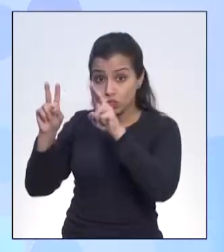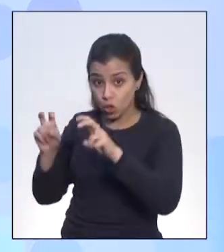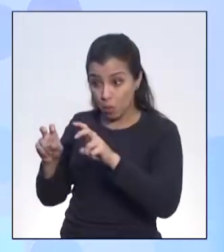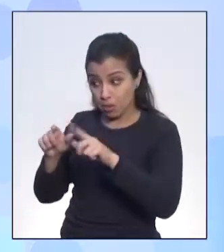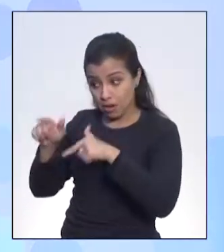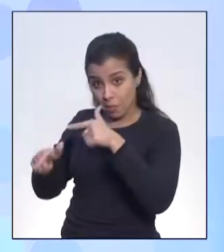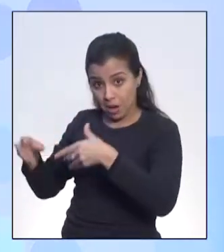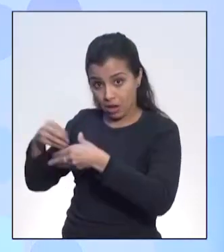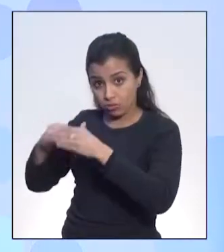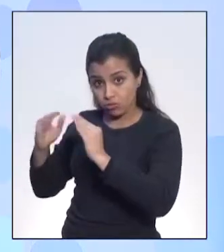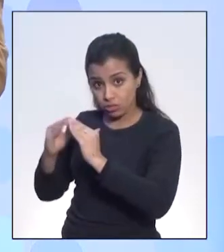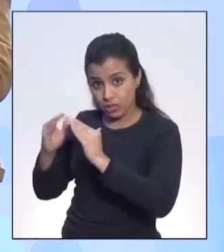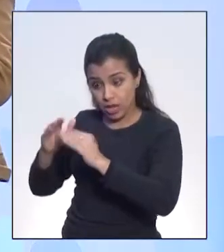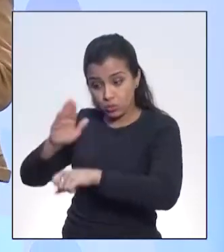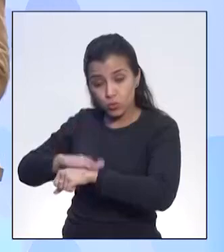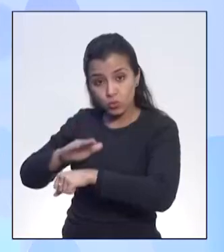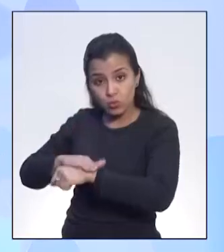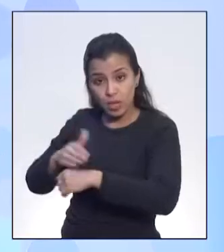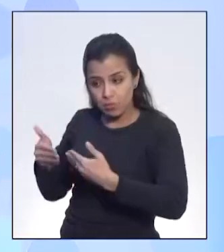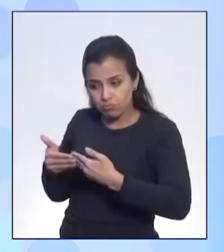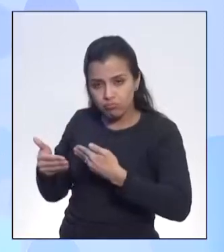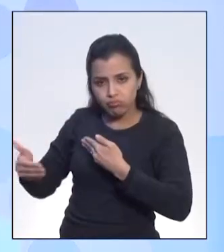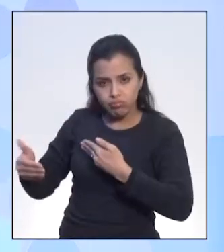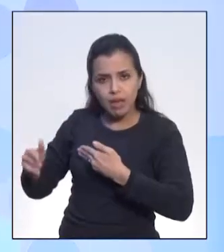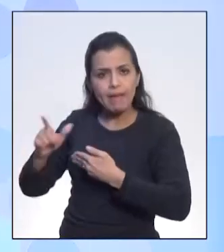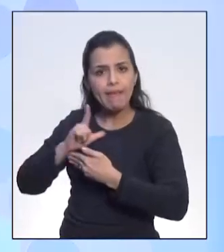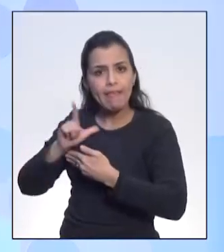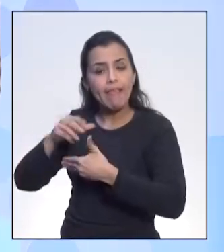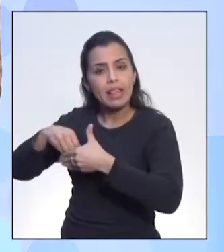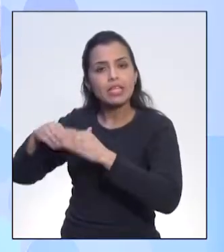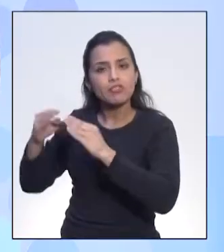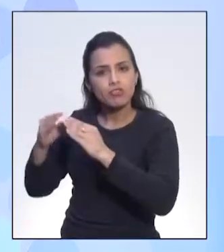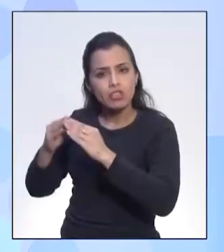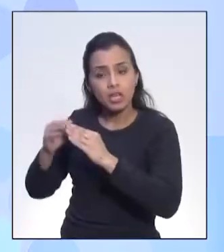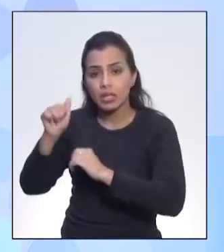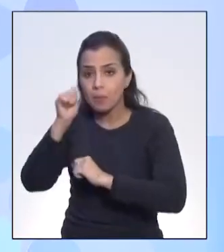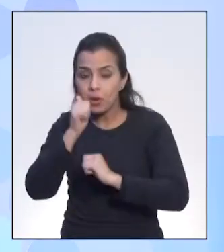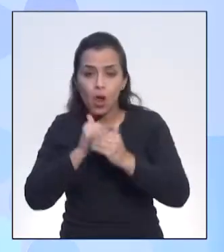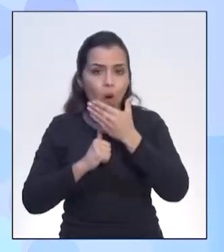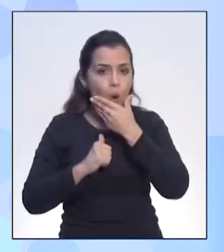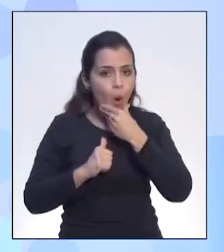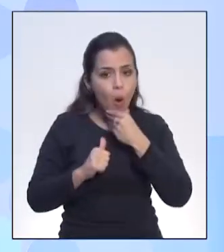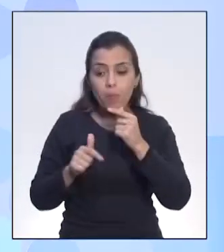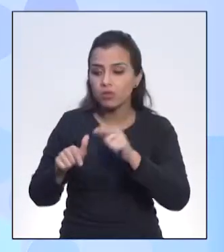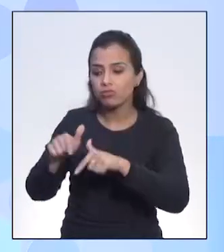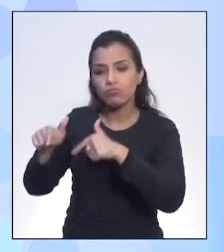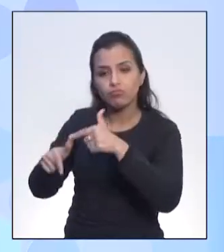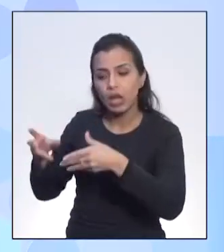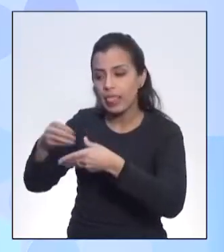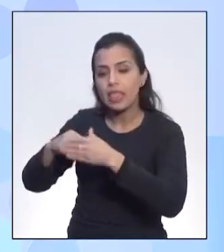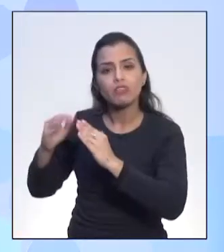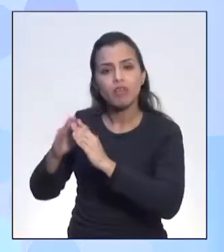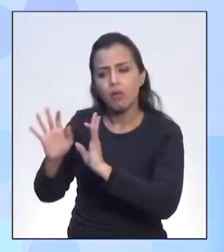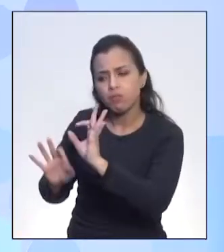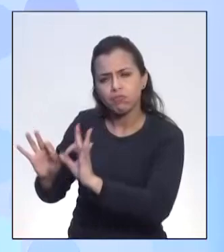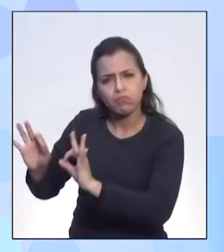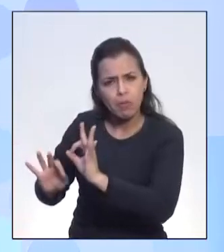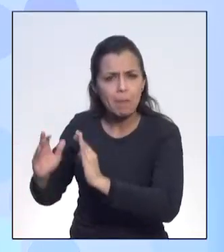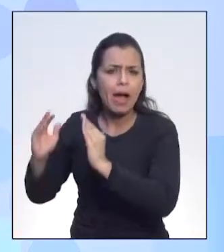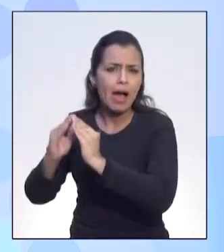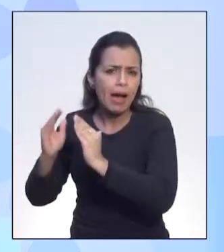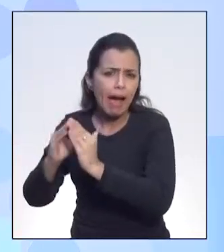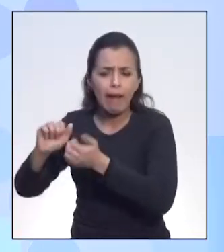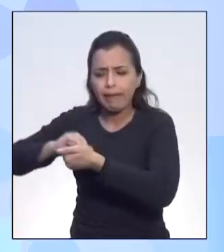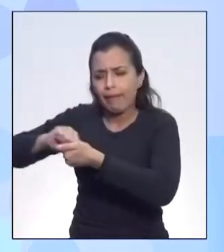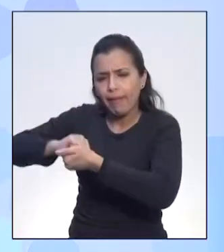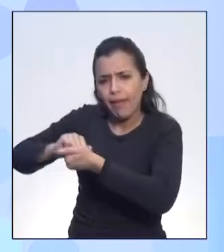tempo semanal que nós dedicamos, homens e mulheres, a dedicação aos afazeres domésticos. Arrumar a casa, lavar